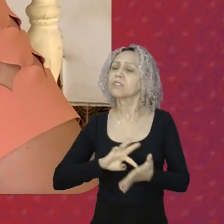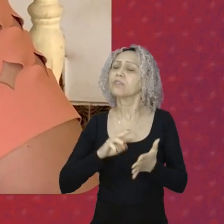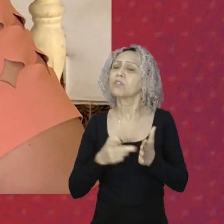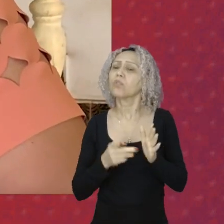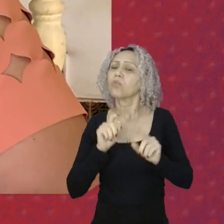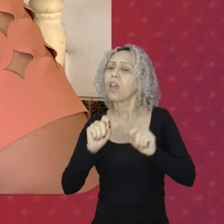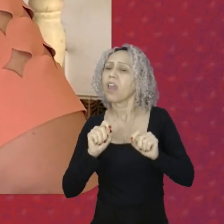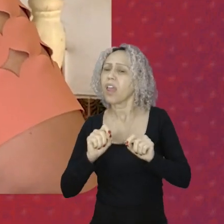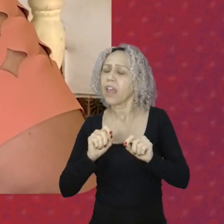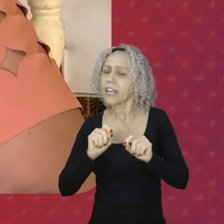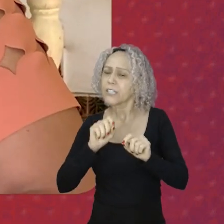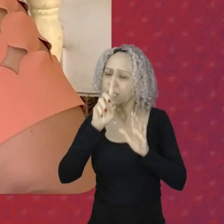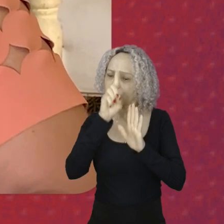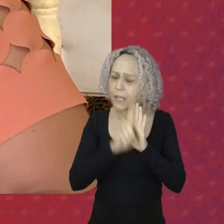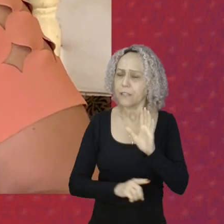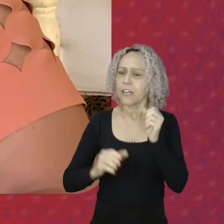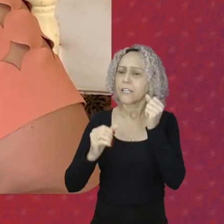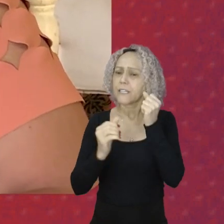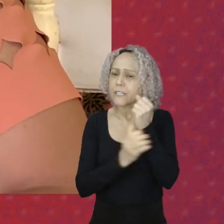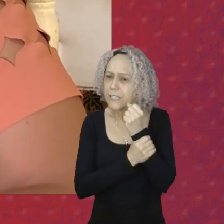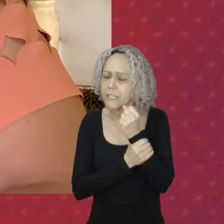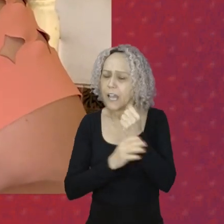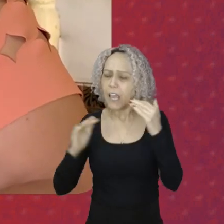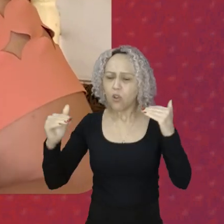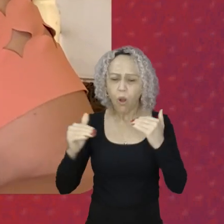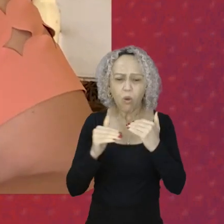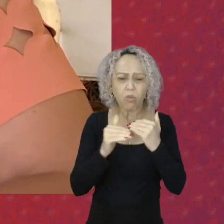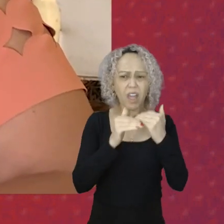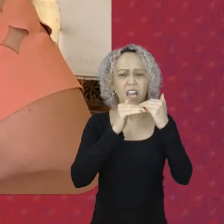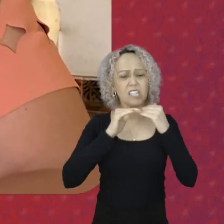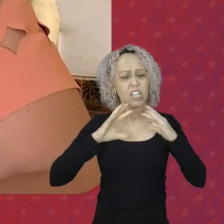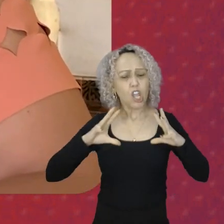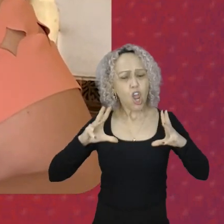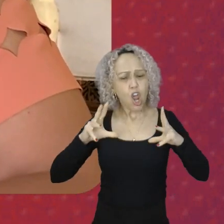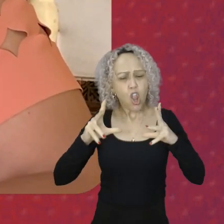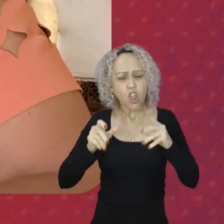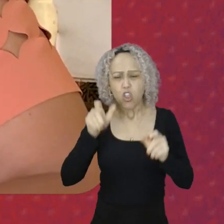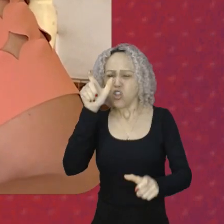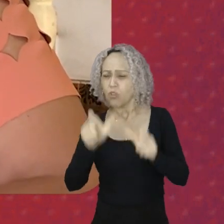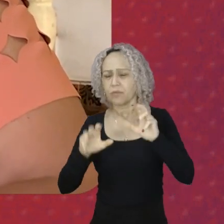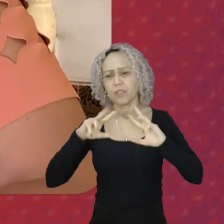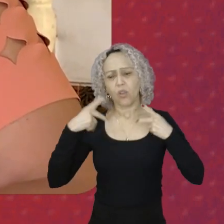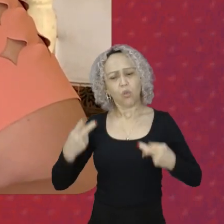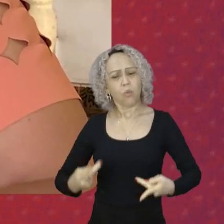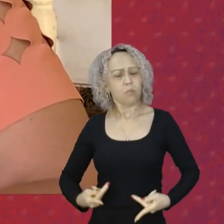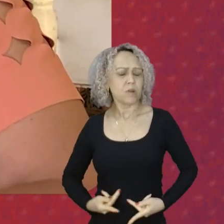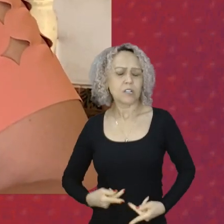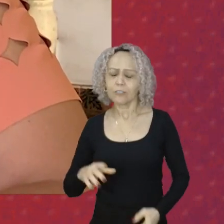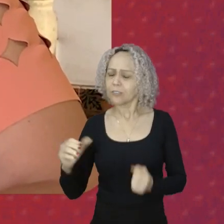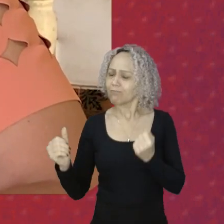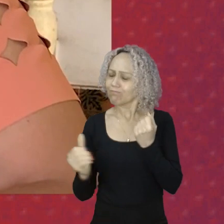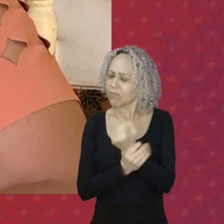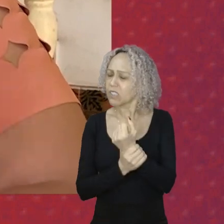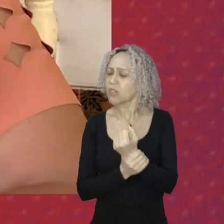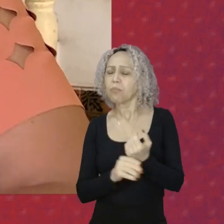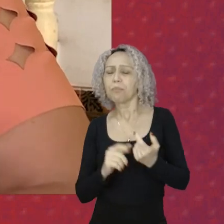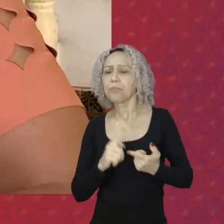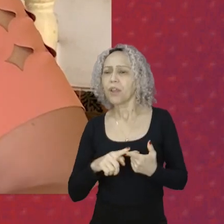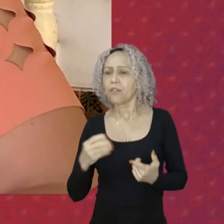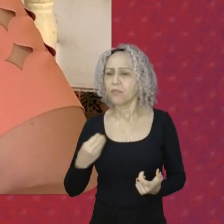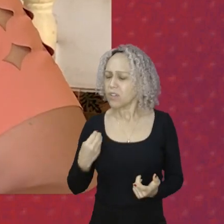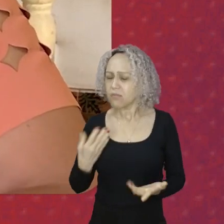ser humano deve ter pelo simples fato de existir, ou seja, pelo fato